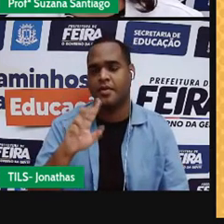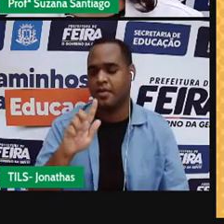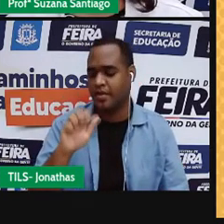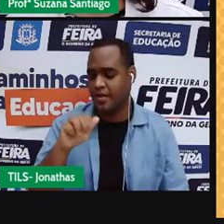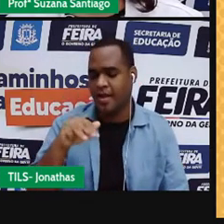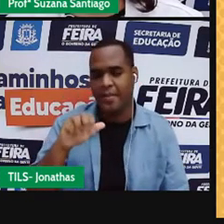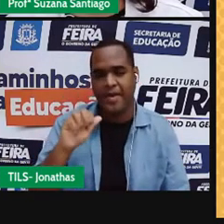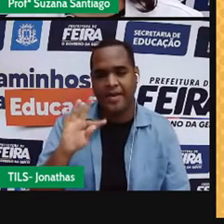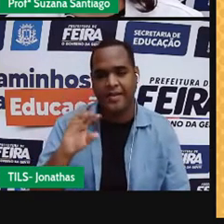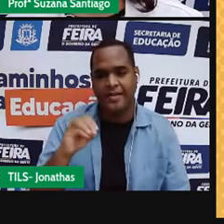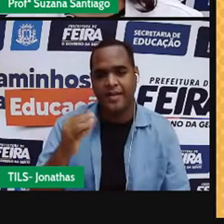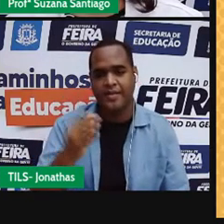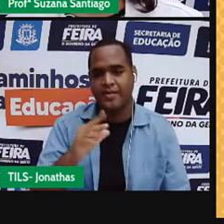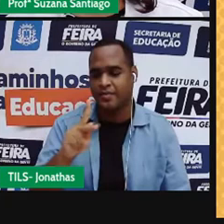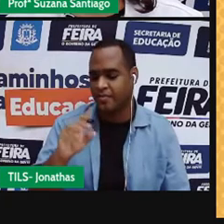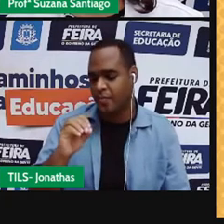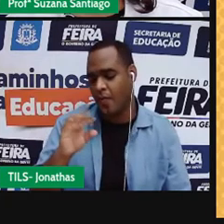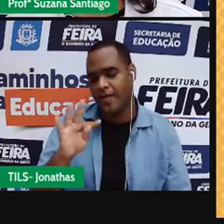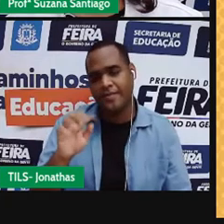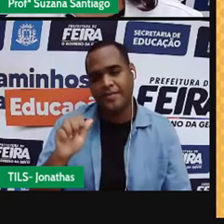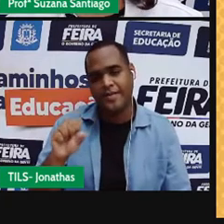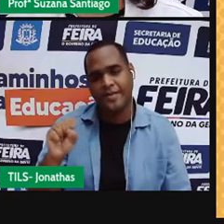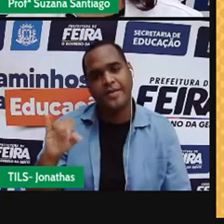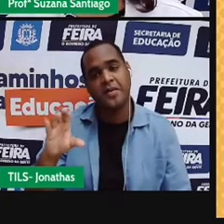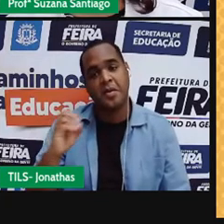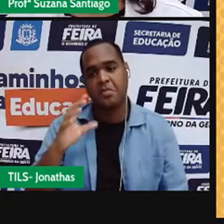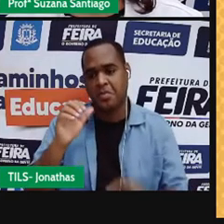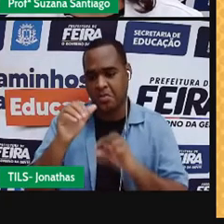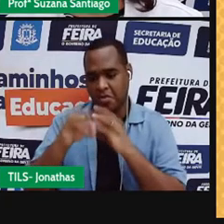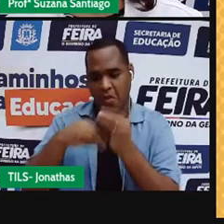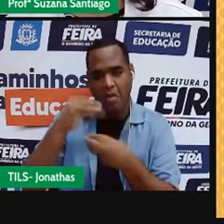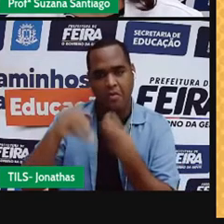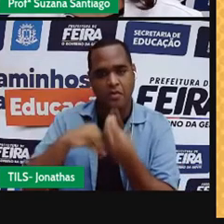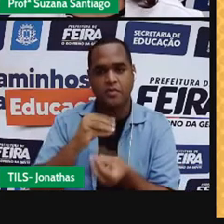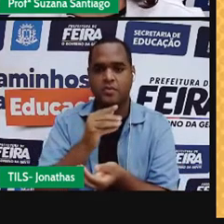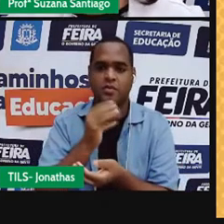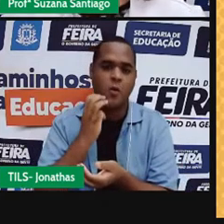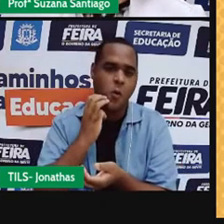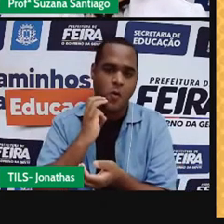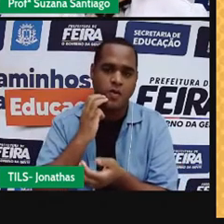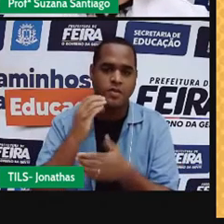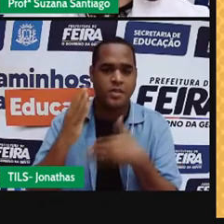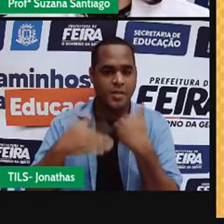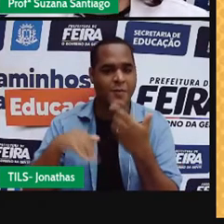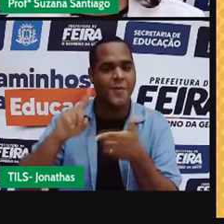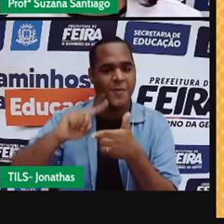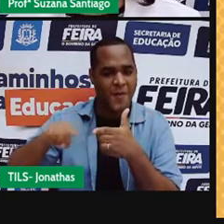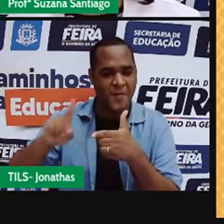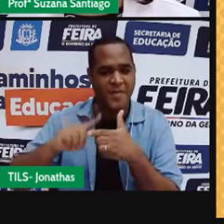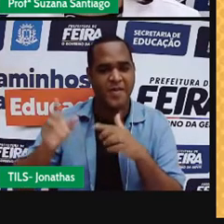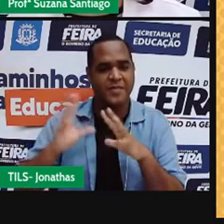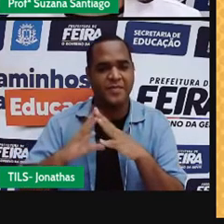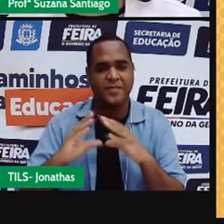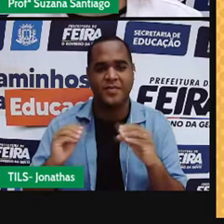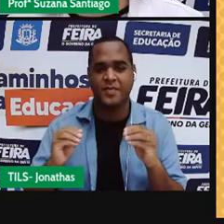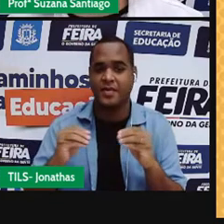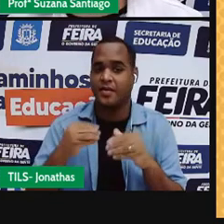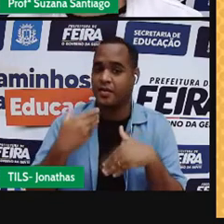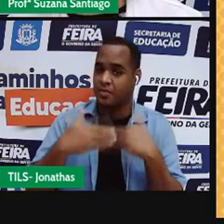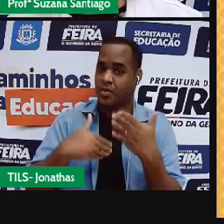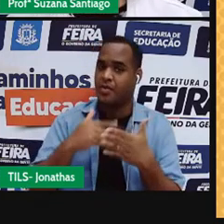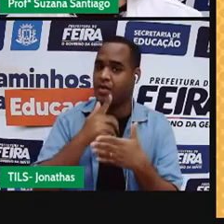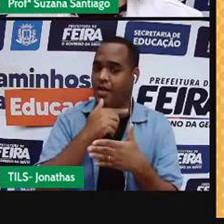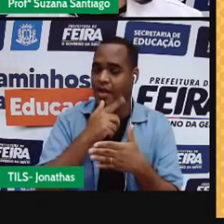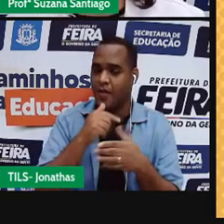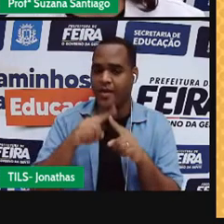potássio. Deu essa coloração rosa para essa água, mas foi resolvido depois o problema. É, foi um erro no tratamento de água